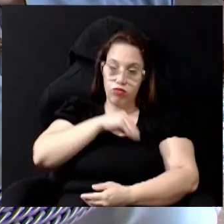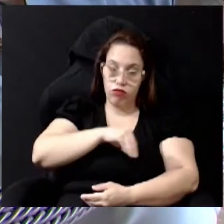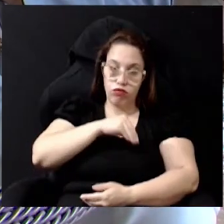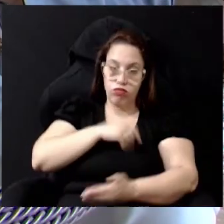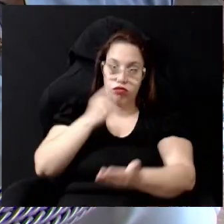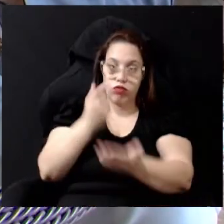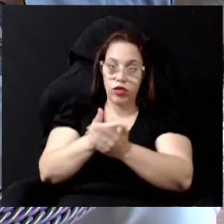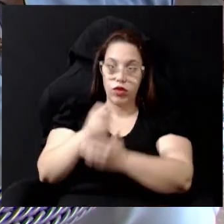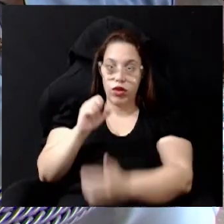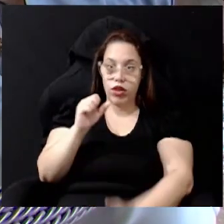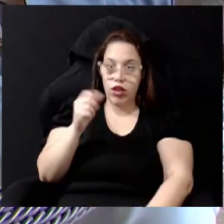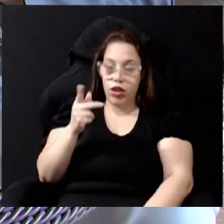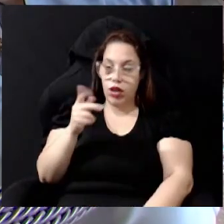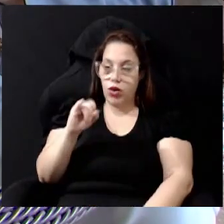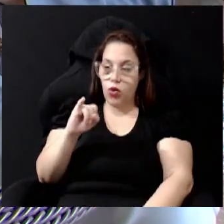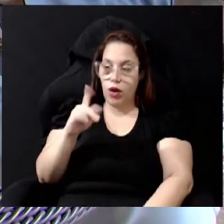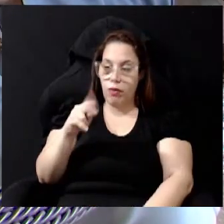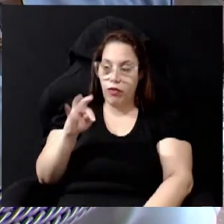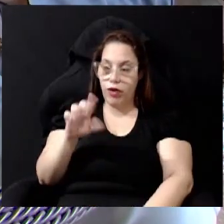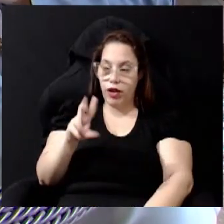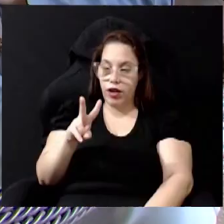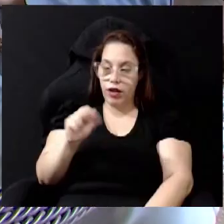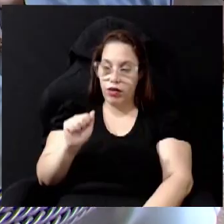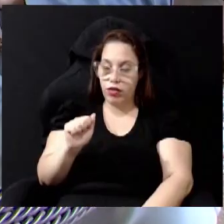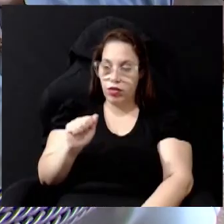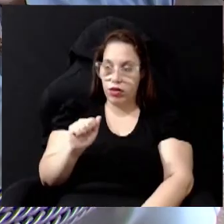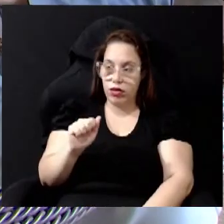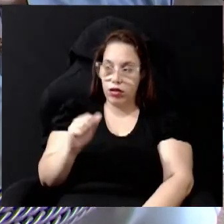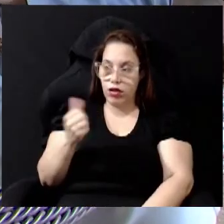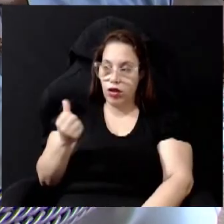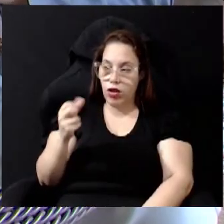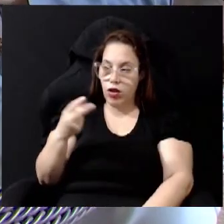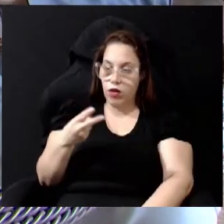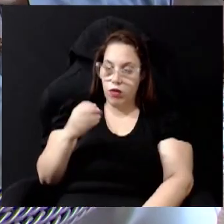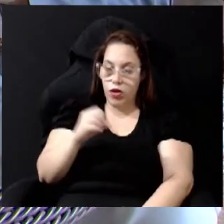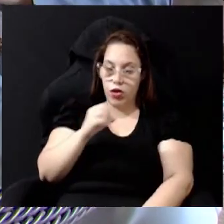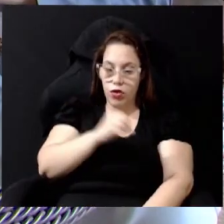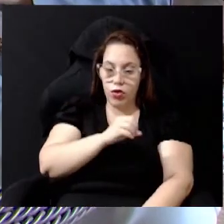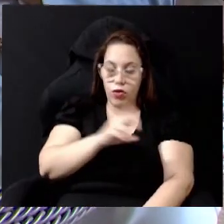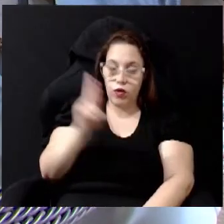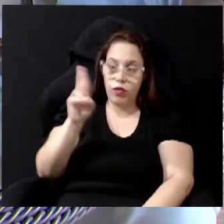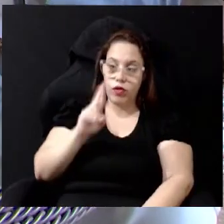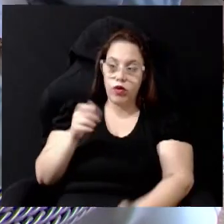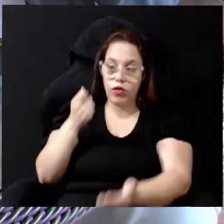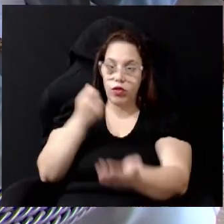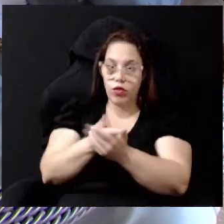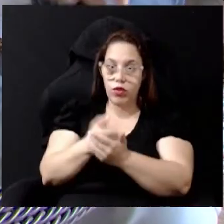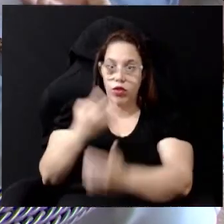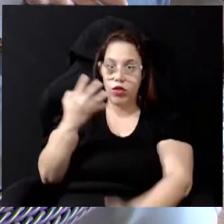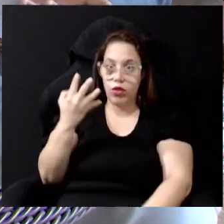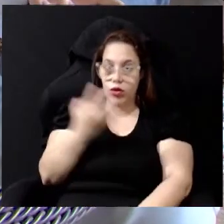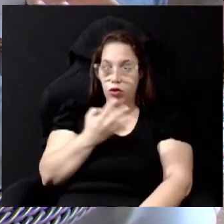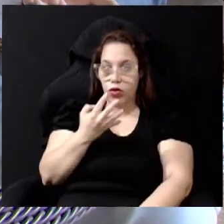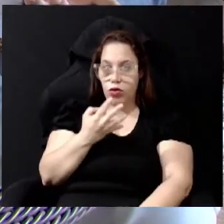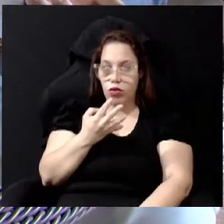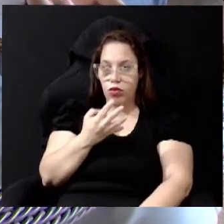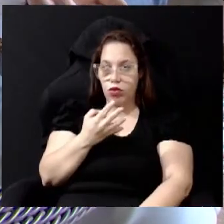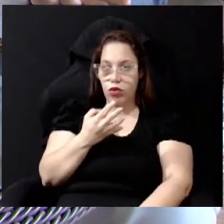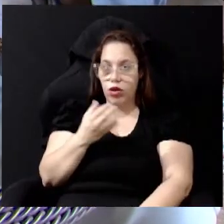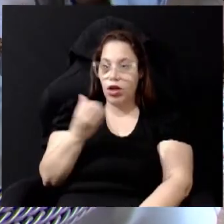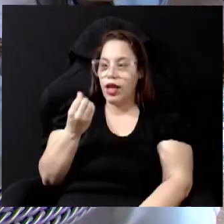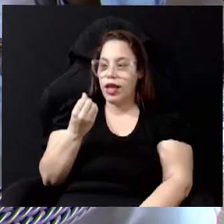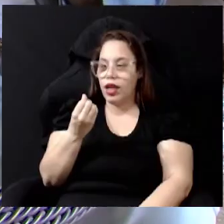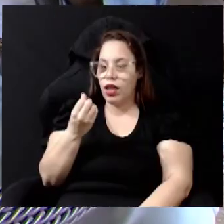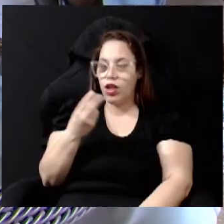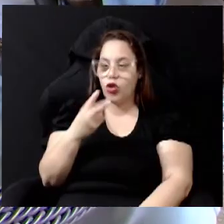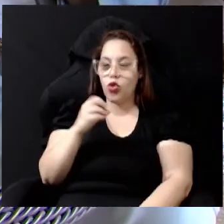que é um IPVA de R$ 1.200, que ela vai pagar em seis prestações de R$ 200.